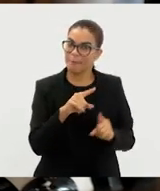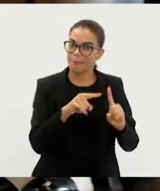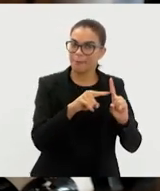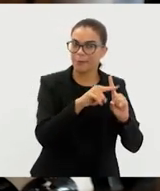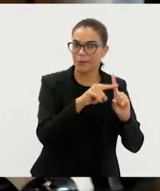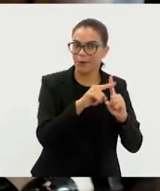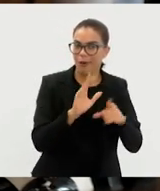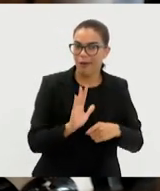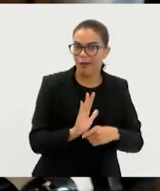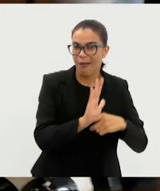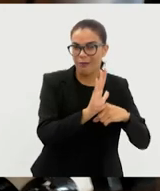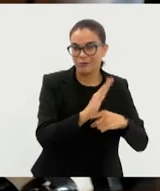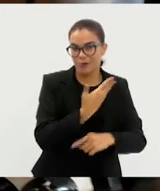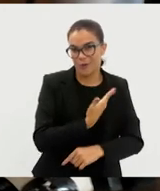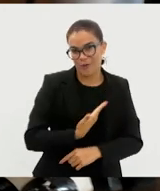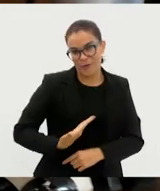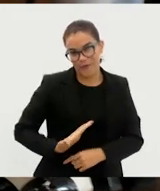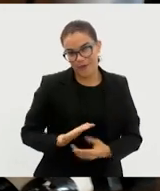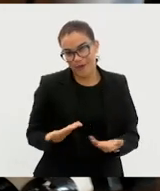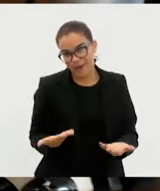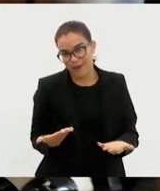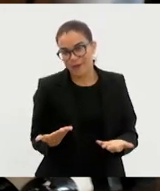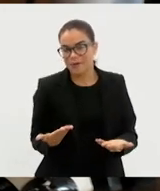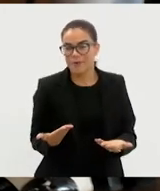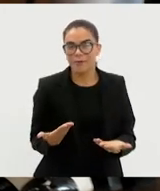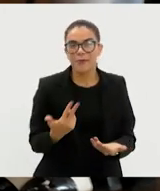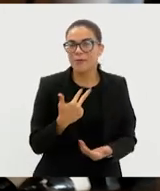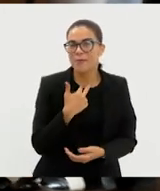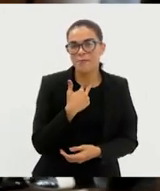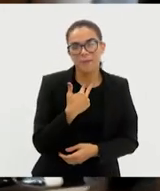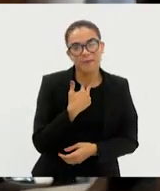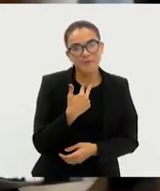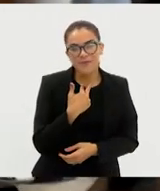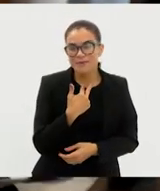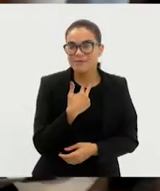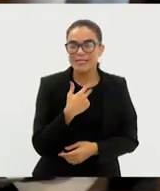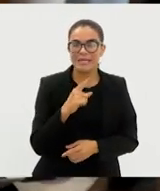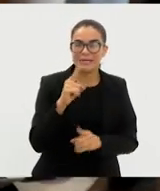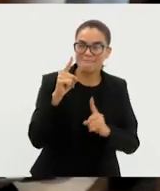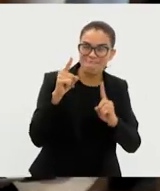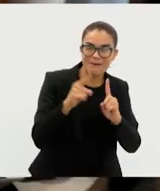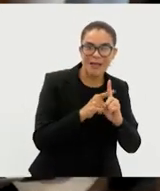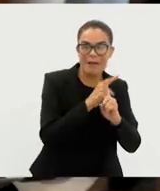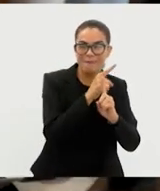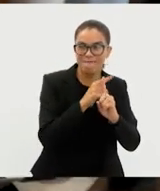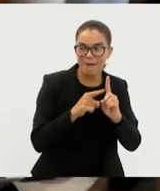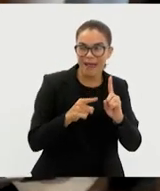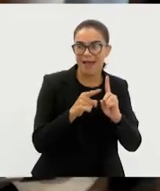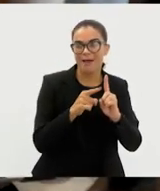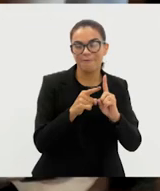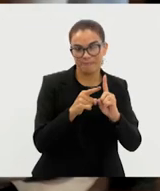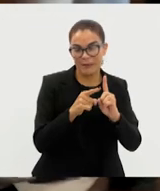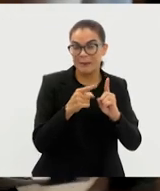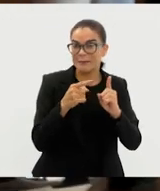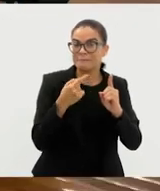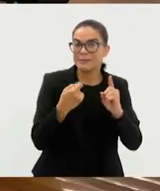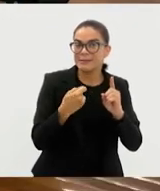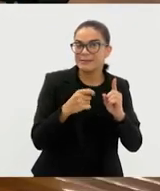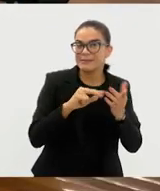positivo, né? Que não merecia, evidentemente, serem vetadas. Pelo contrário,